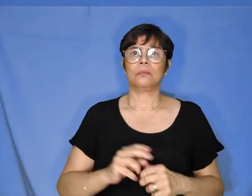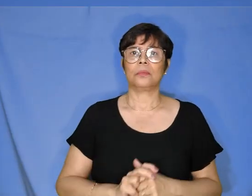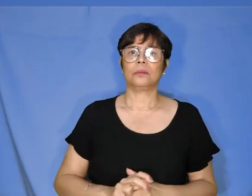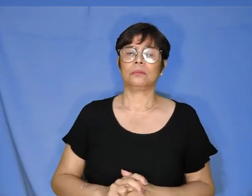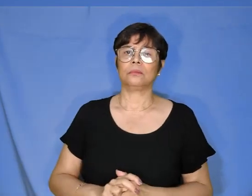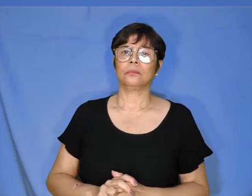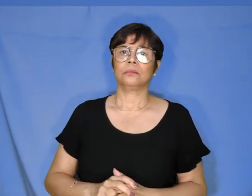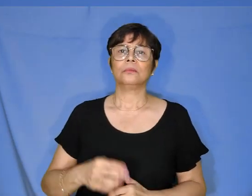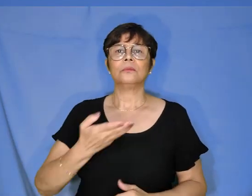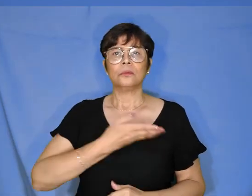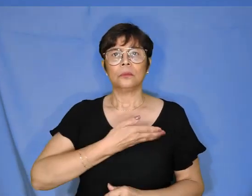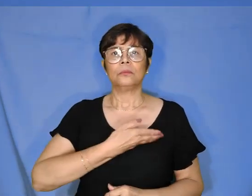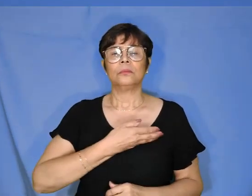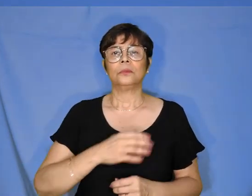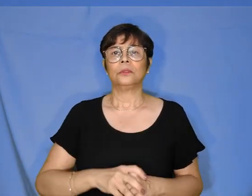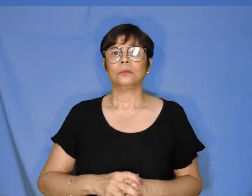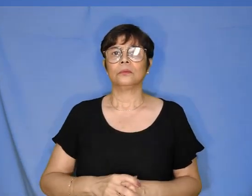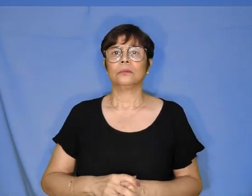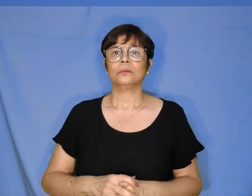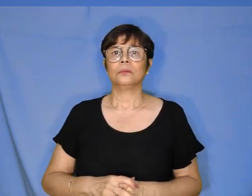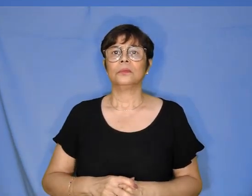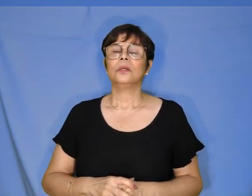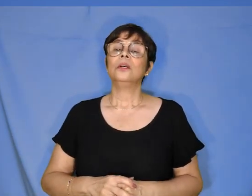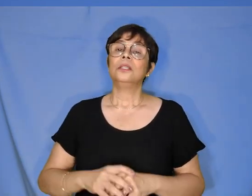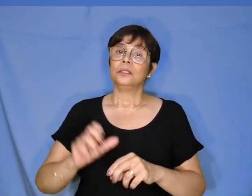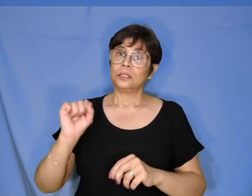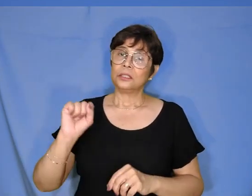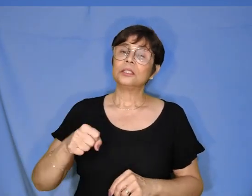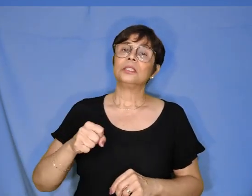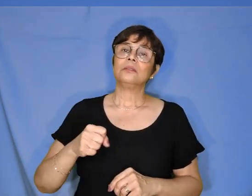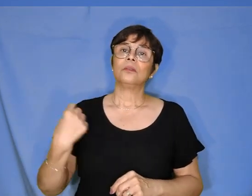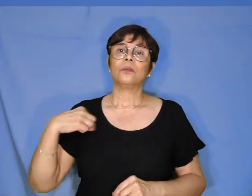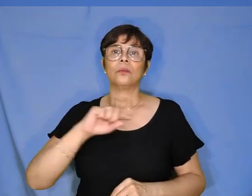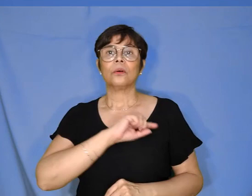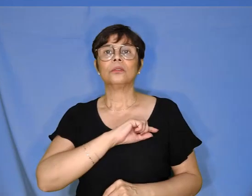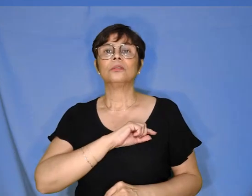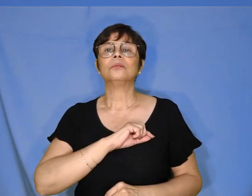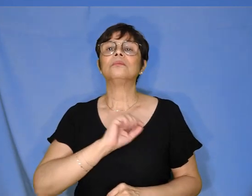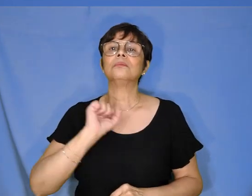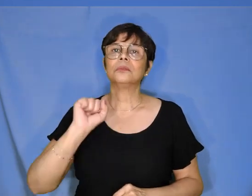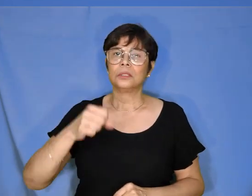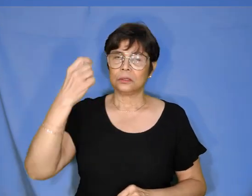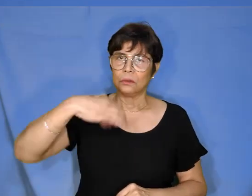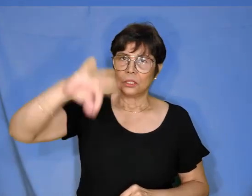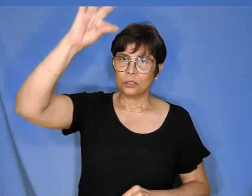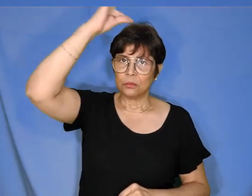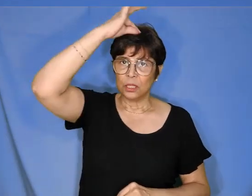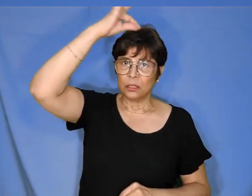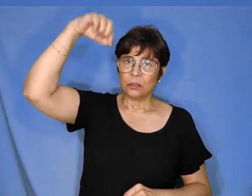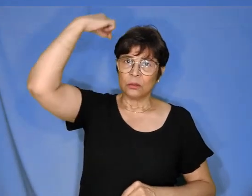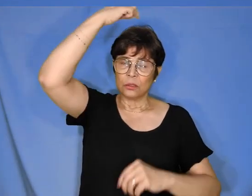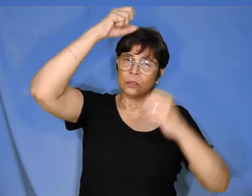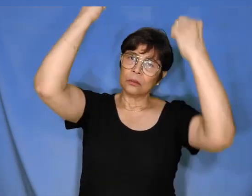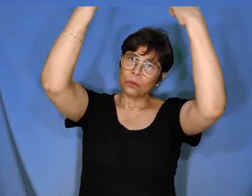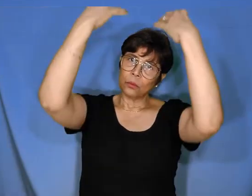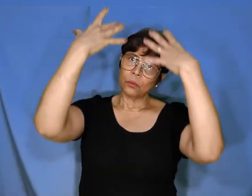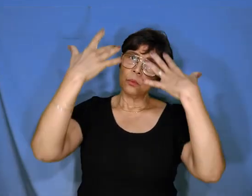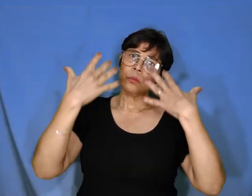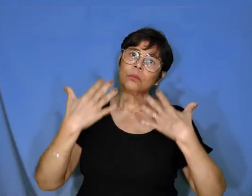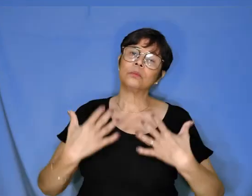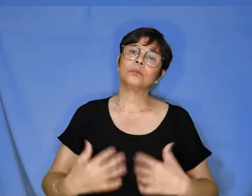Paulo está falando isso porque uma vida sem a plenitude do Espírito Santo, sem exercer do Espírito Santo, ele não se sujeita a